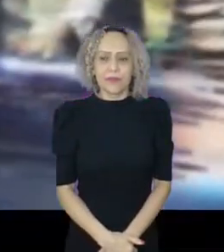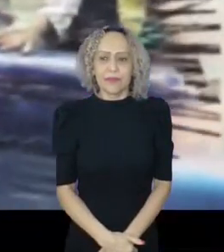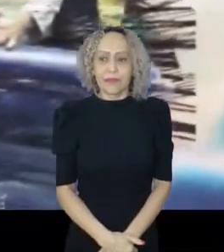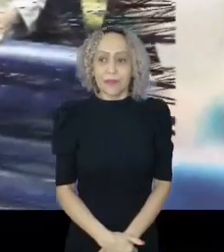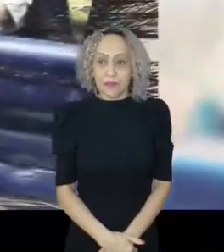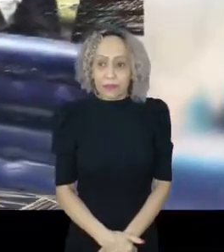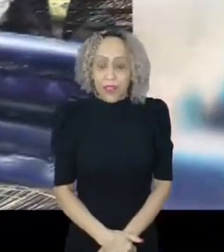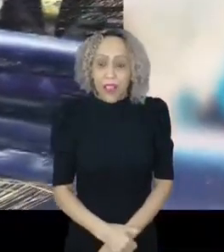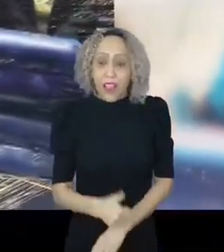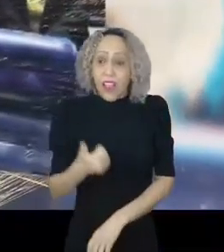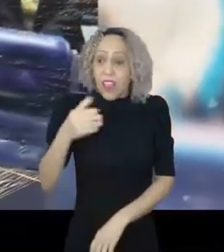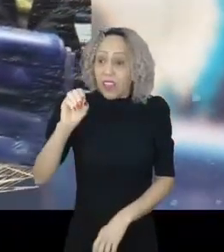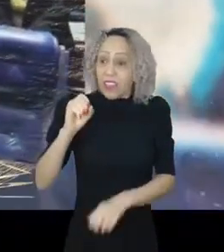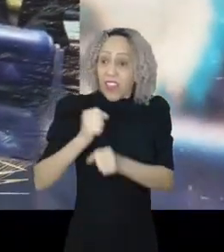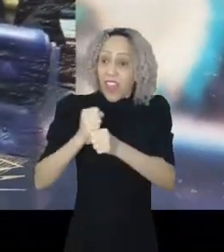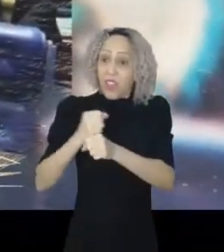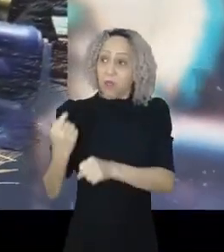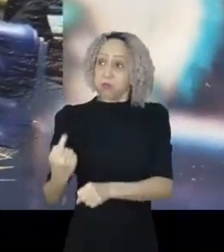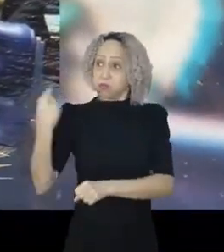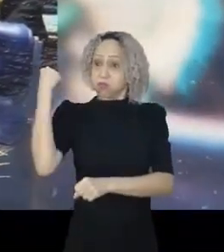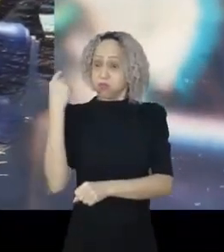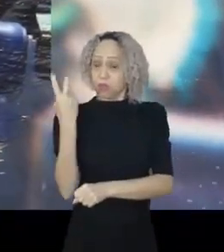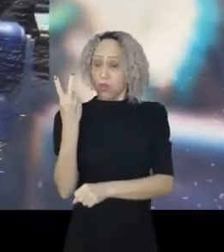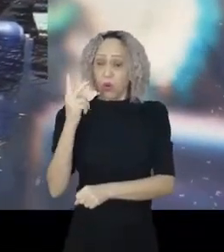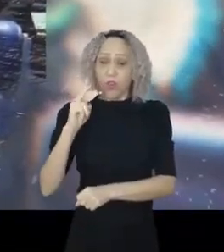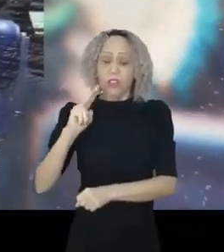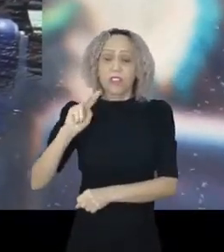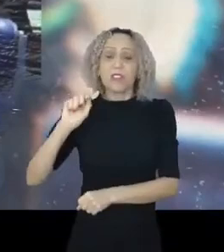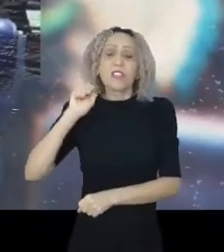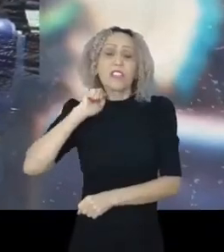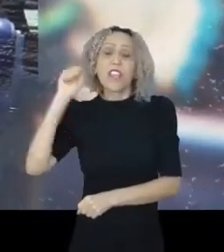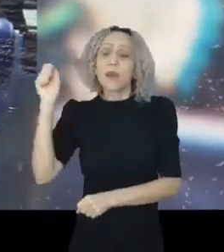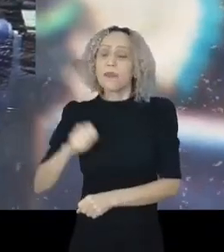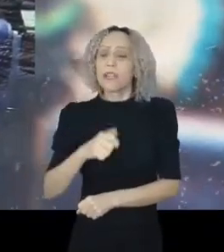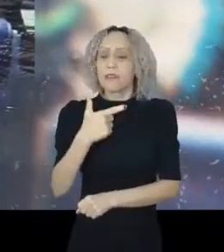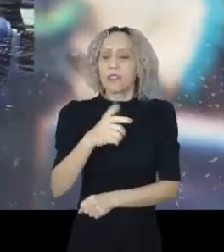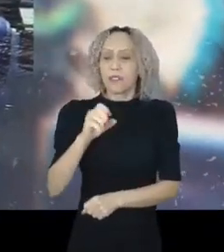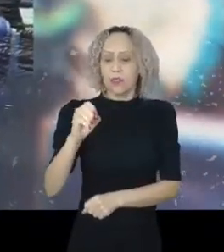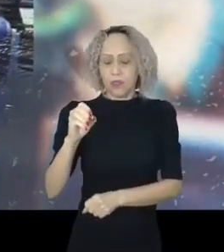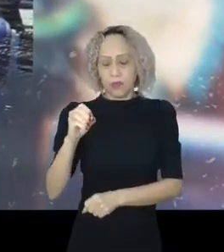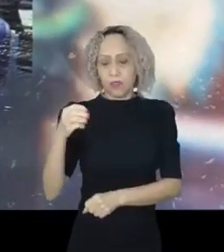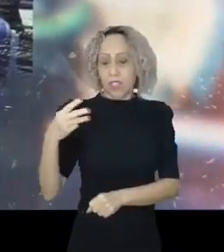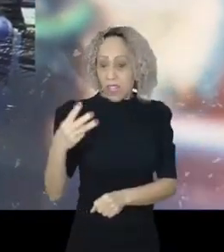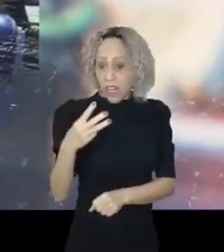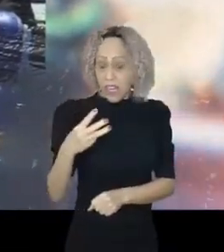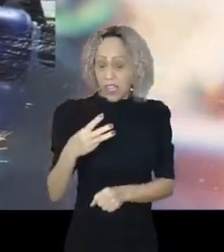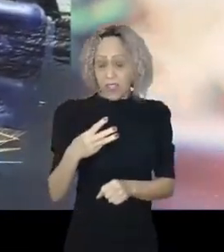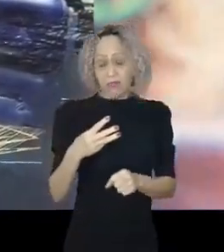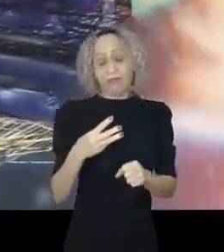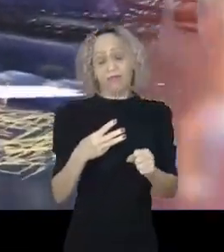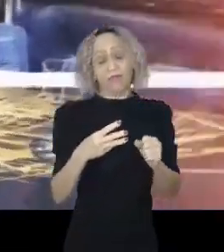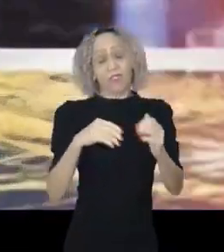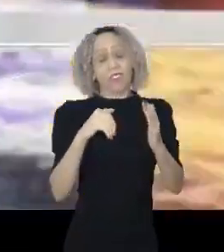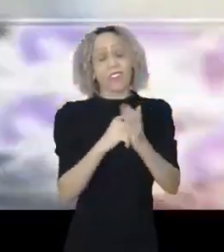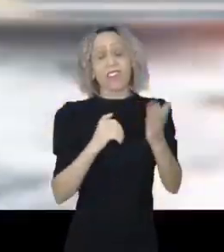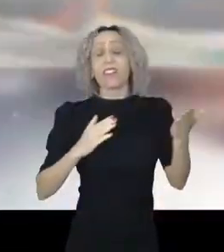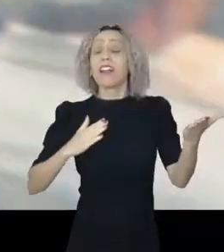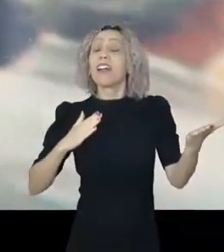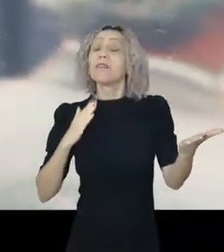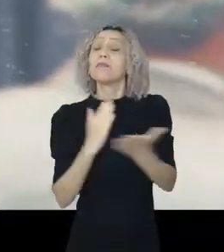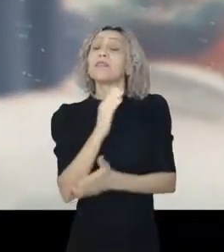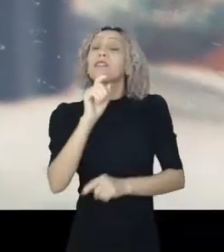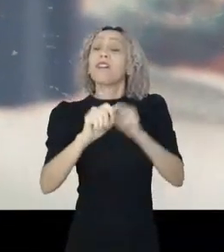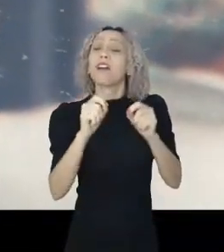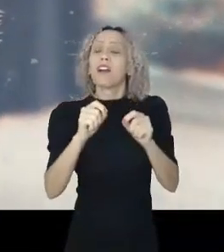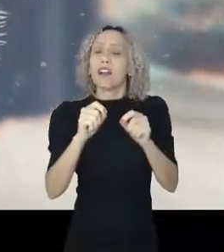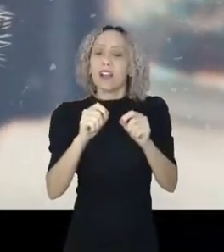Há 10 anos, em 2 de abril de 2013, o plenário do Senado Federal aprovou por unanimidade a